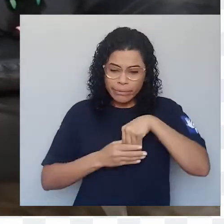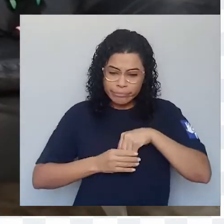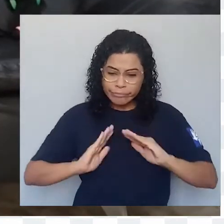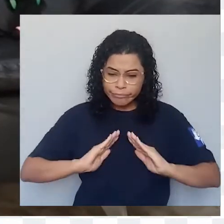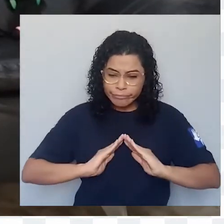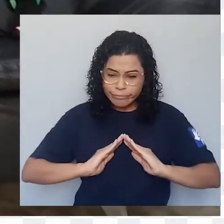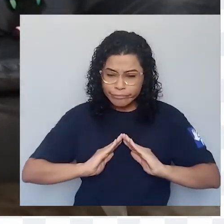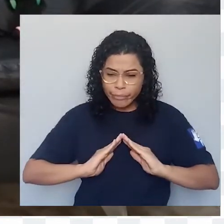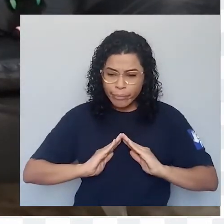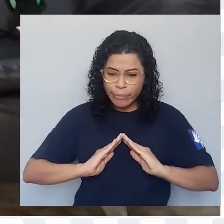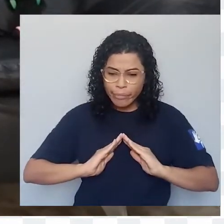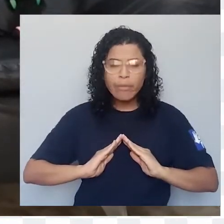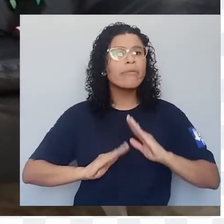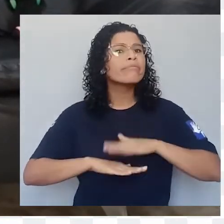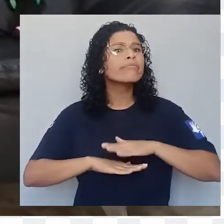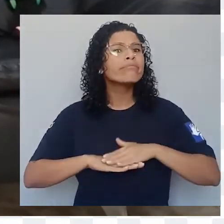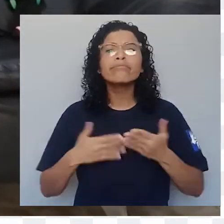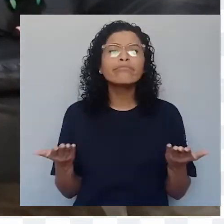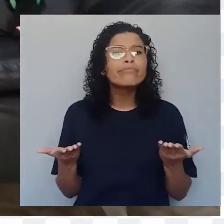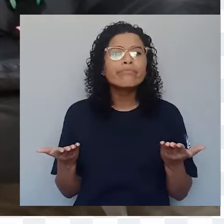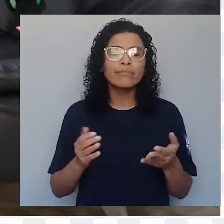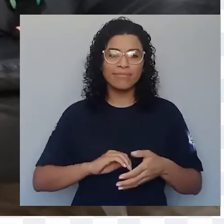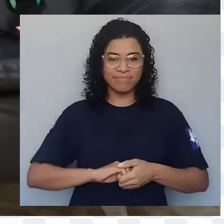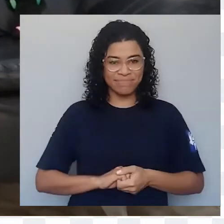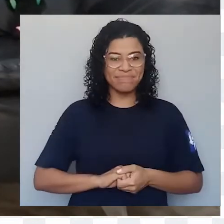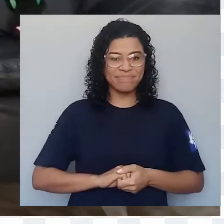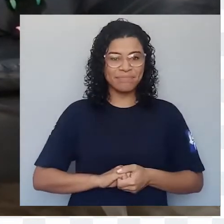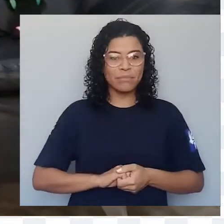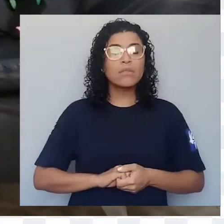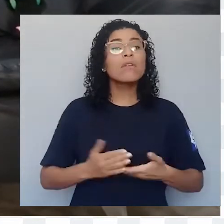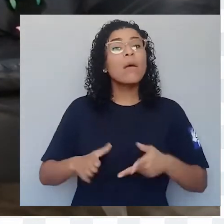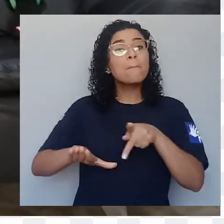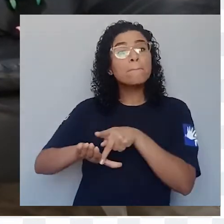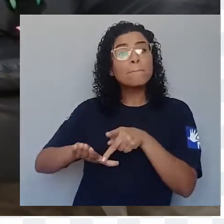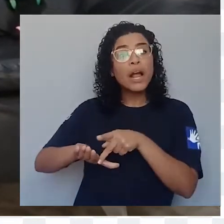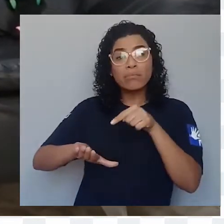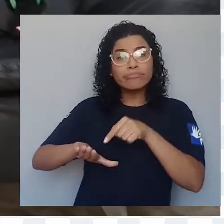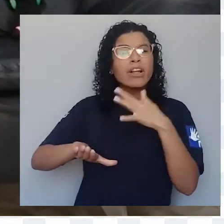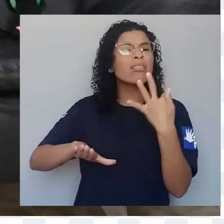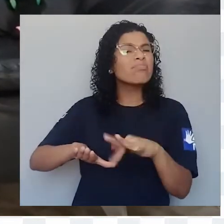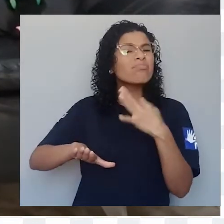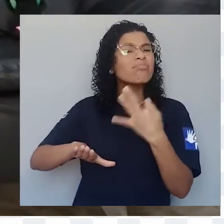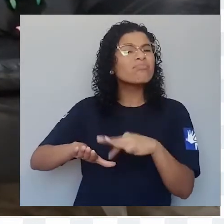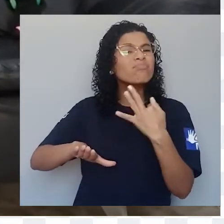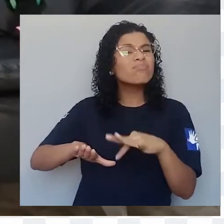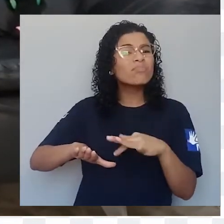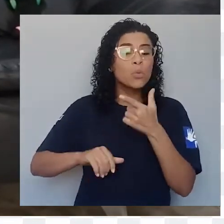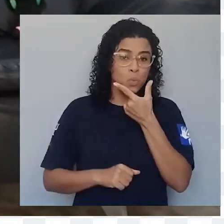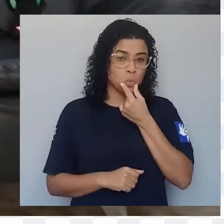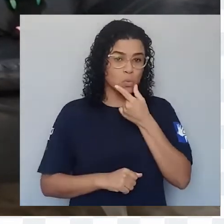o que fazer. E além de tudo, estava com o pé machucado.